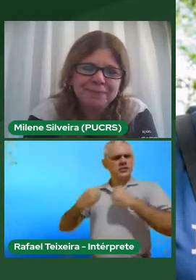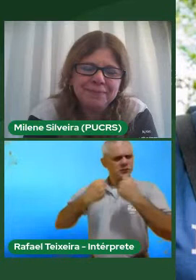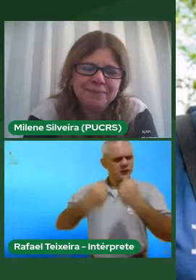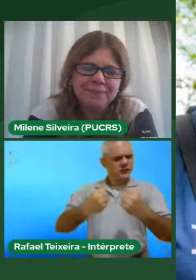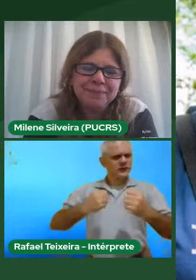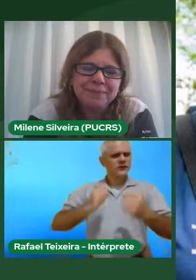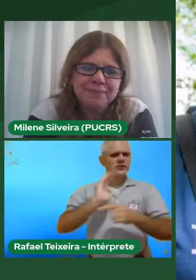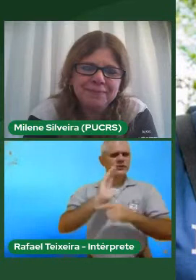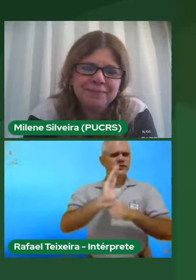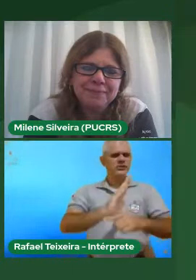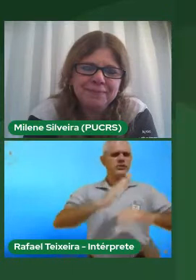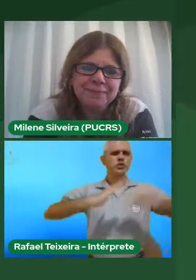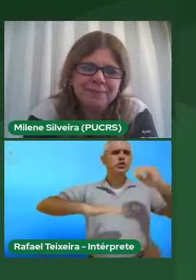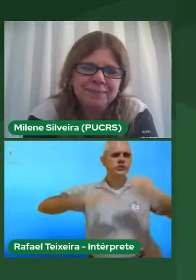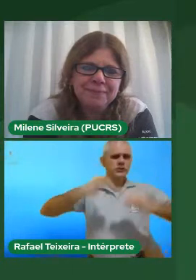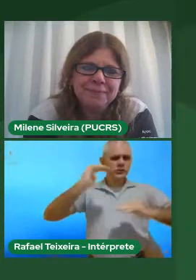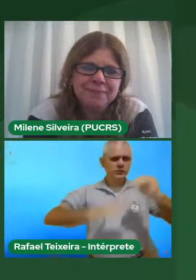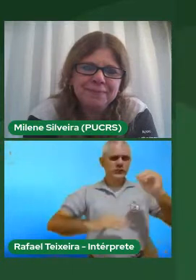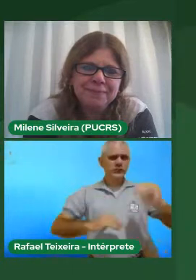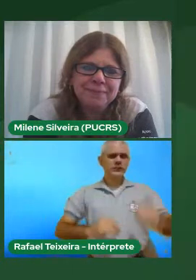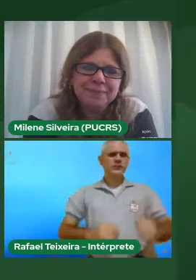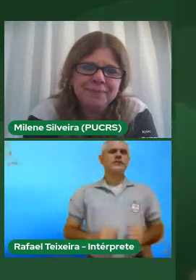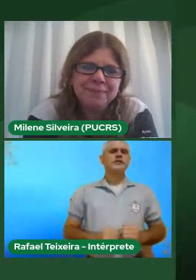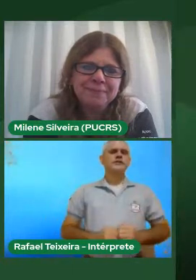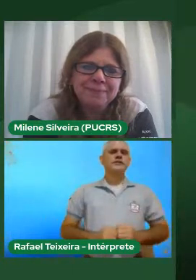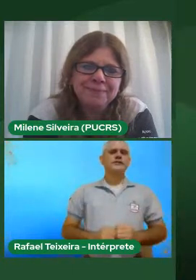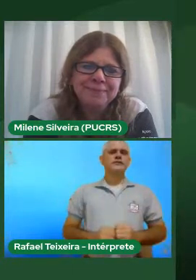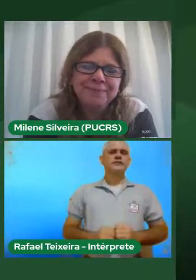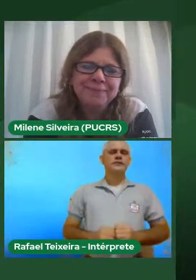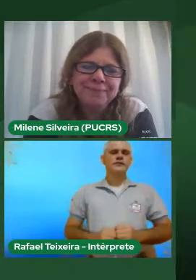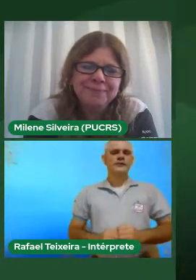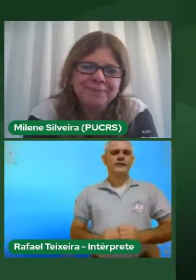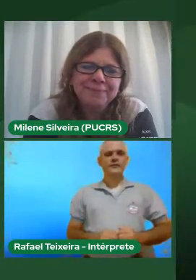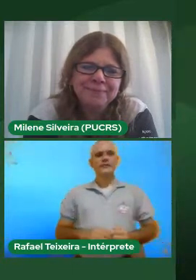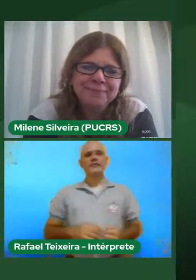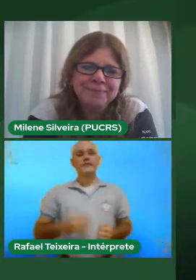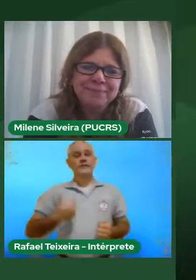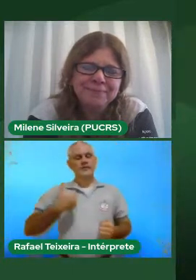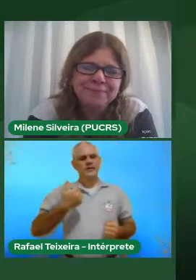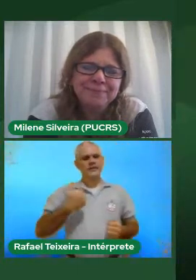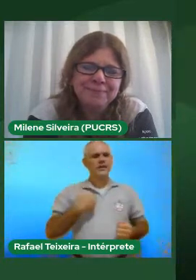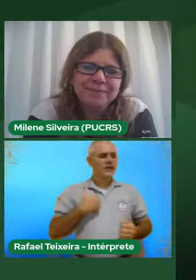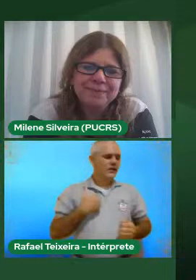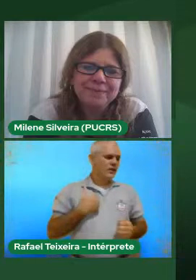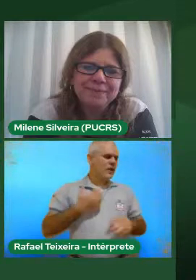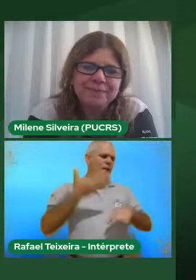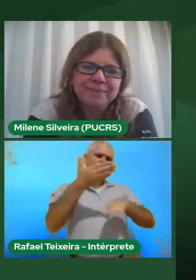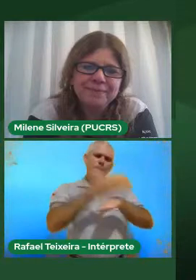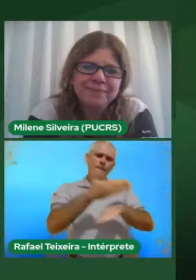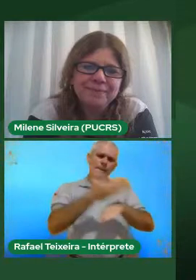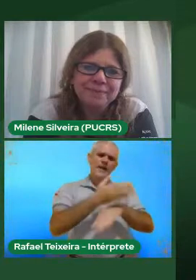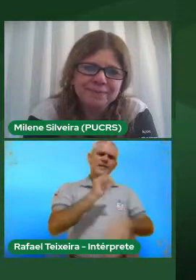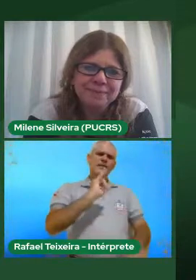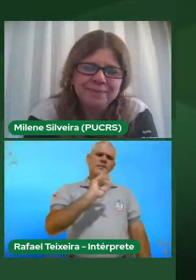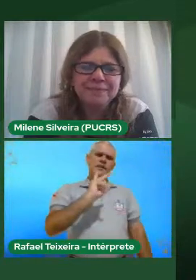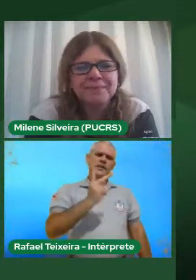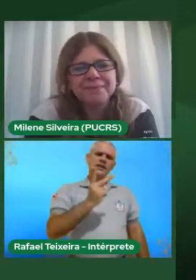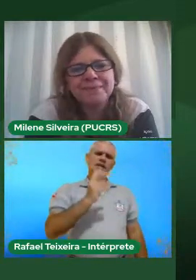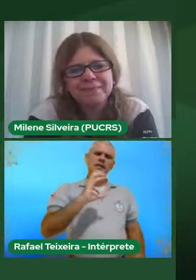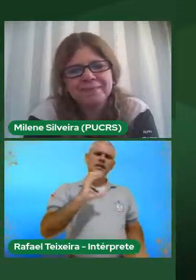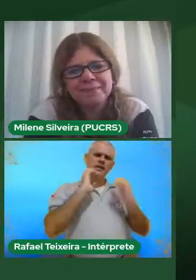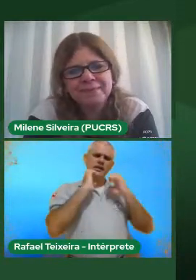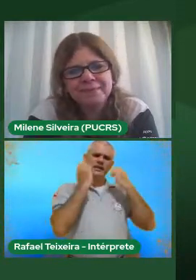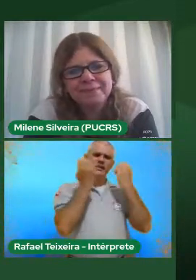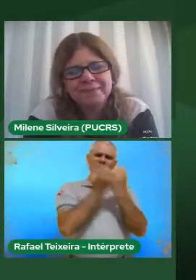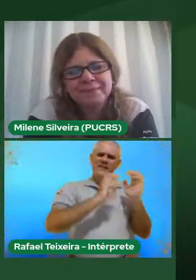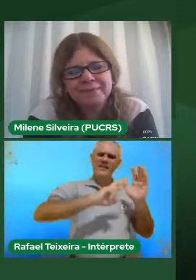Simone Barbosa. Tendo participado de tantos IHCs, né, acho que todo mundo deve ter uma história engraçada para